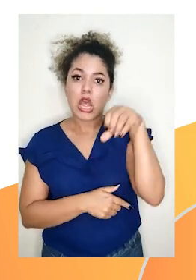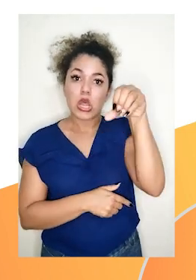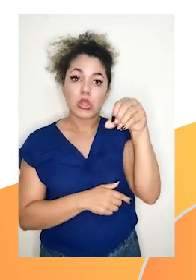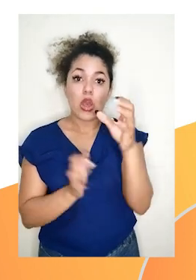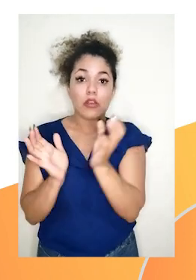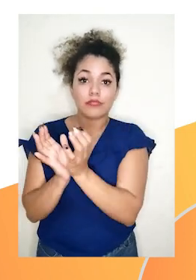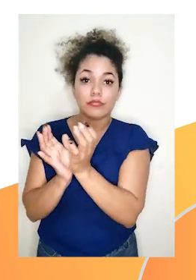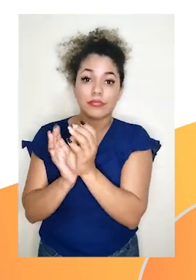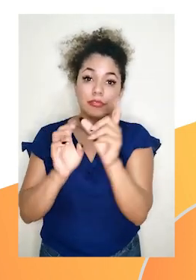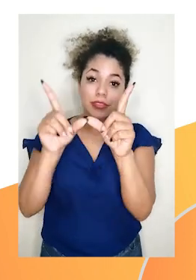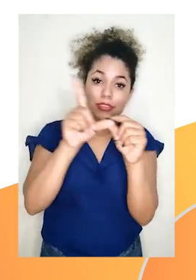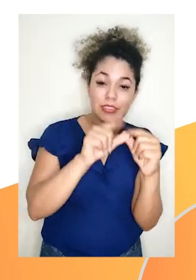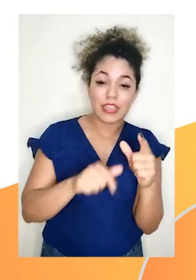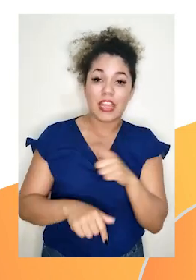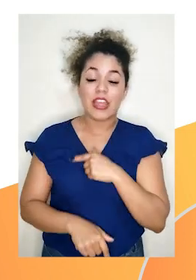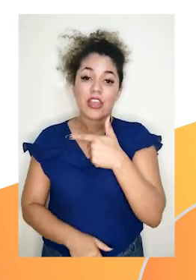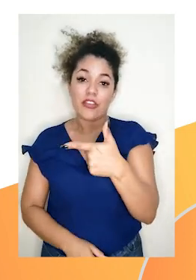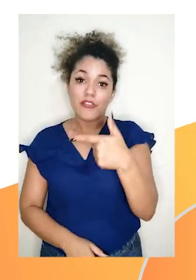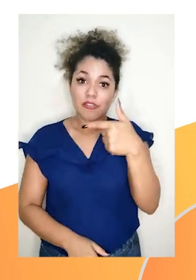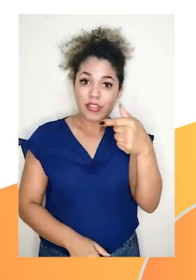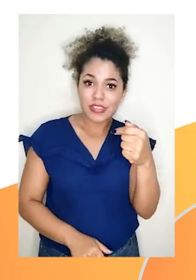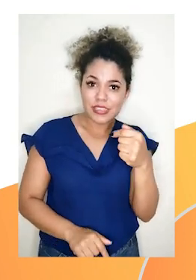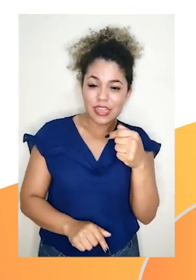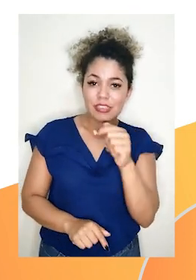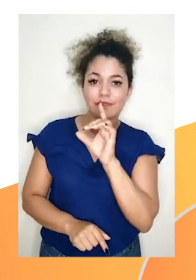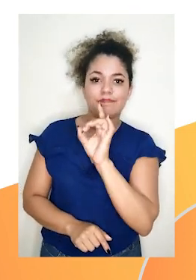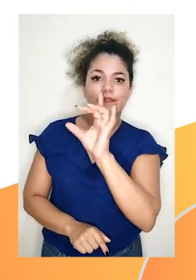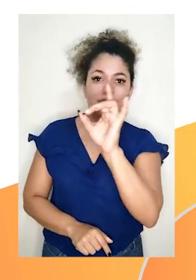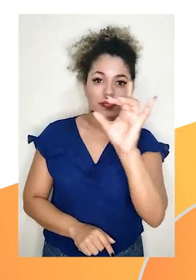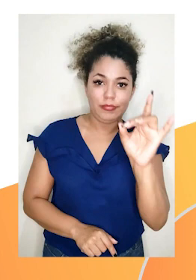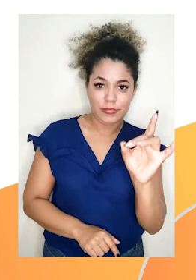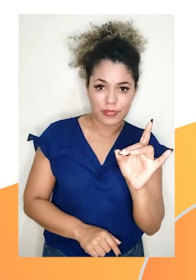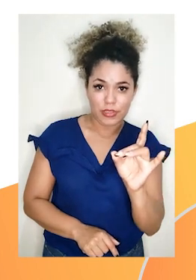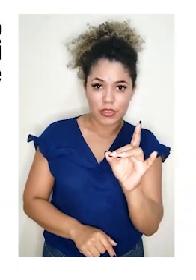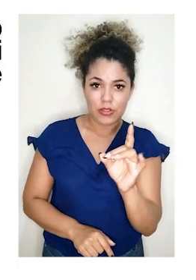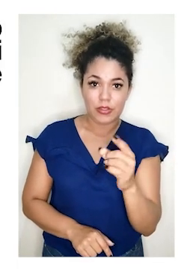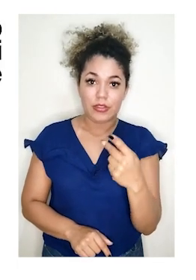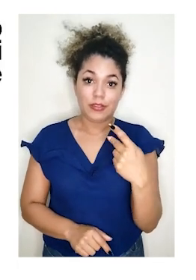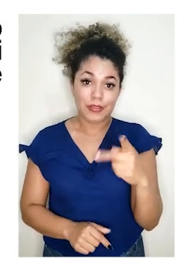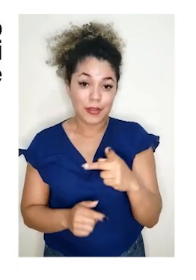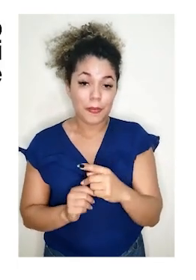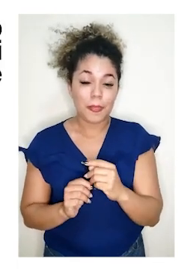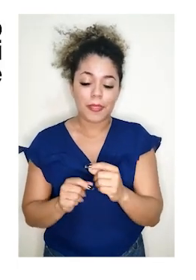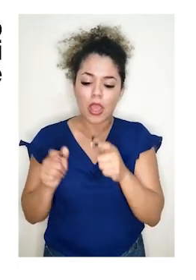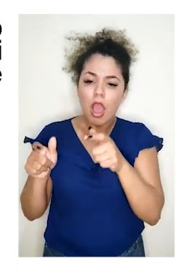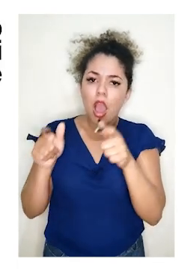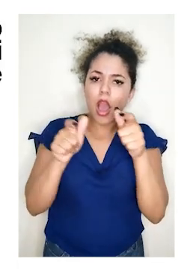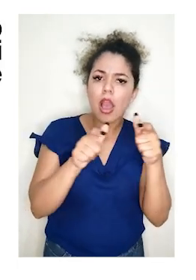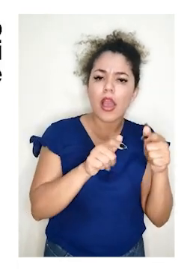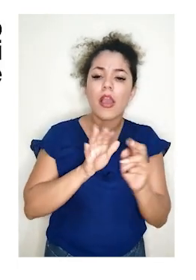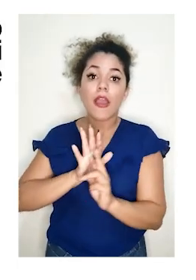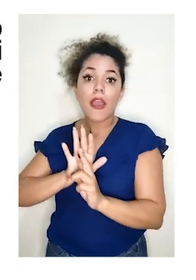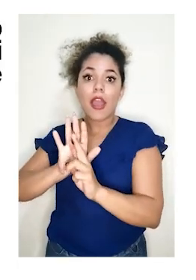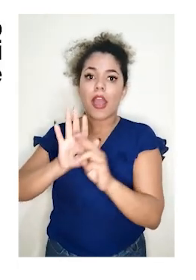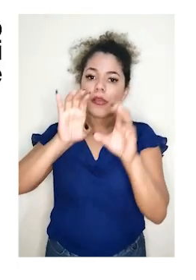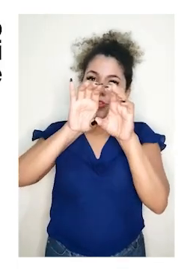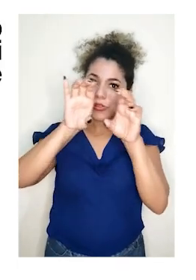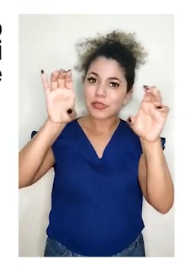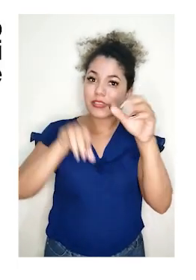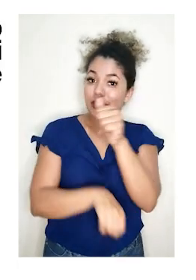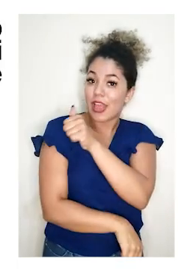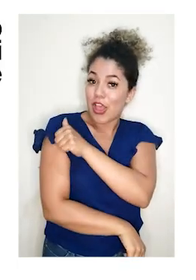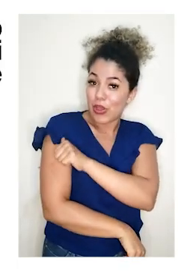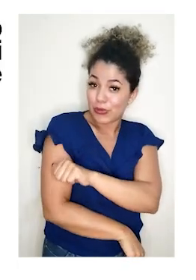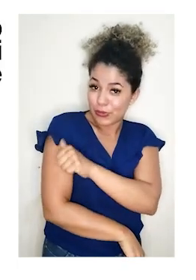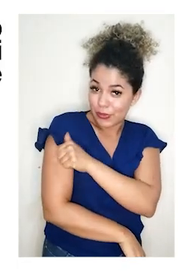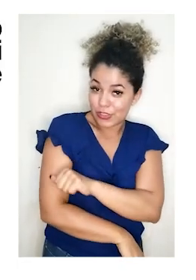e 27 estrelas em representação a cada uma das unidades da federação. A posição delas representa o céu do Rio de Janeiro no dia em que